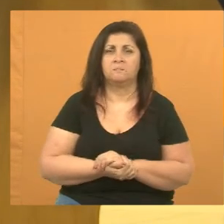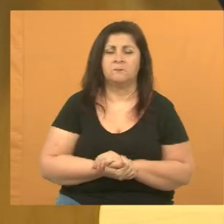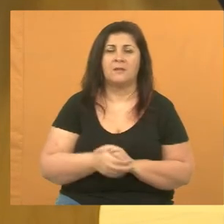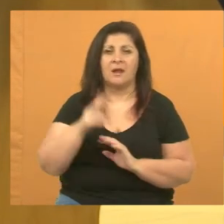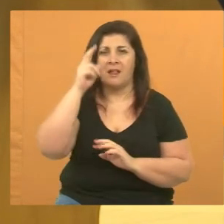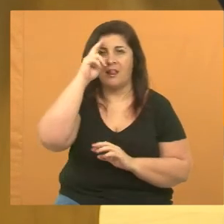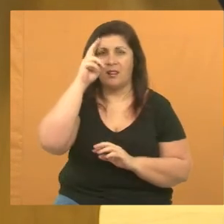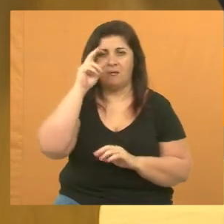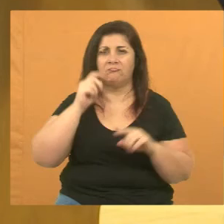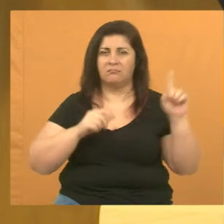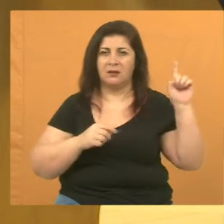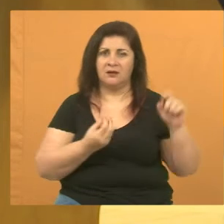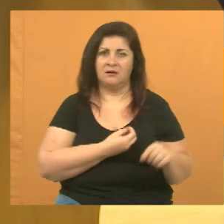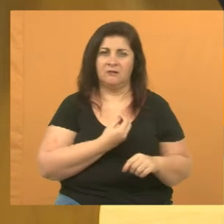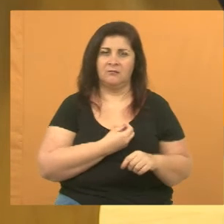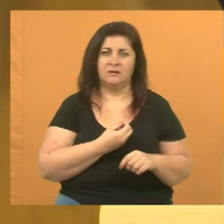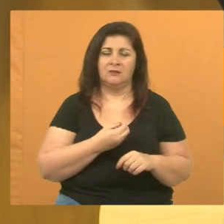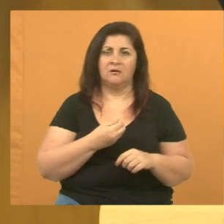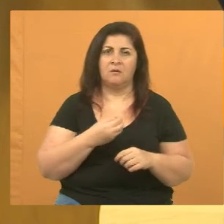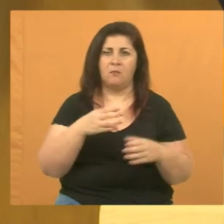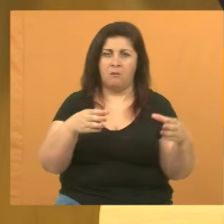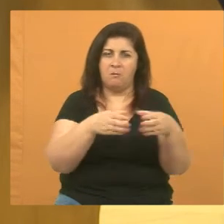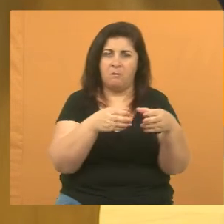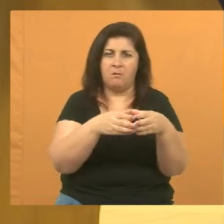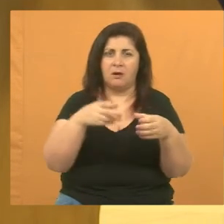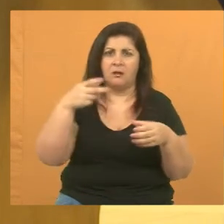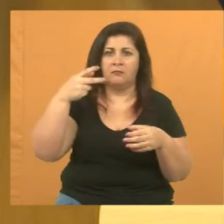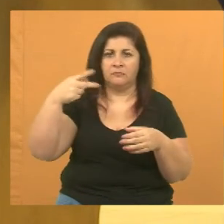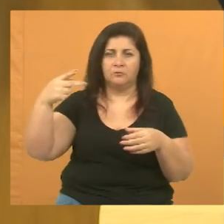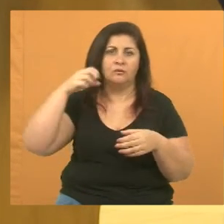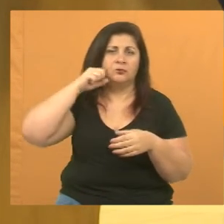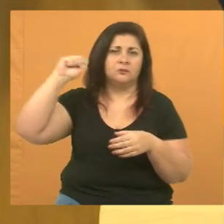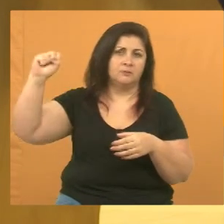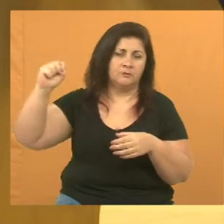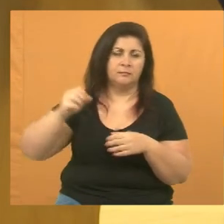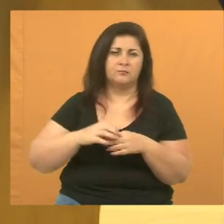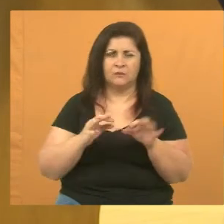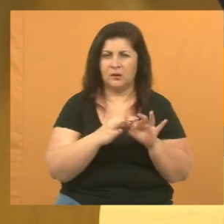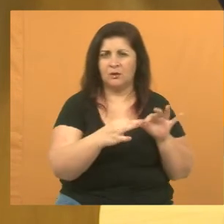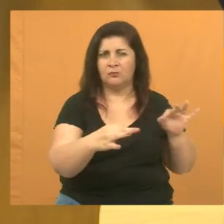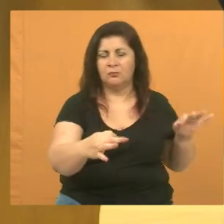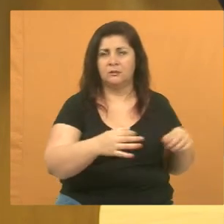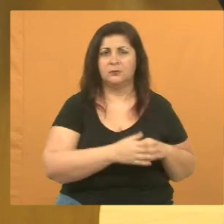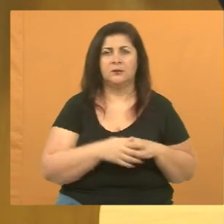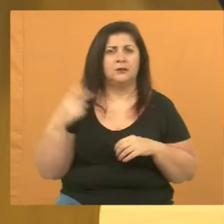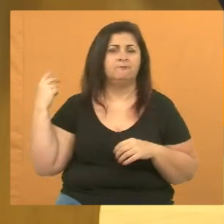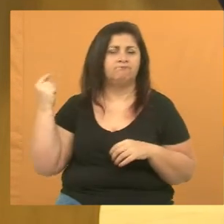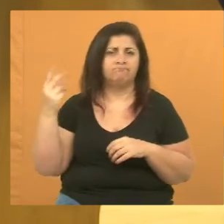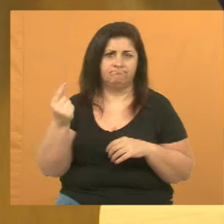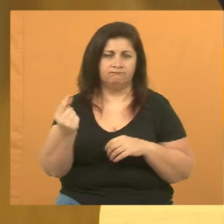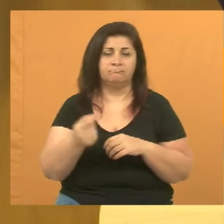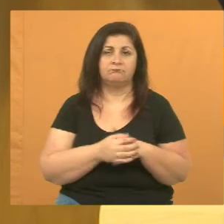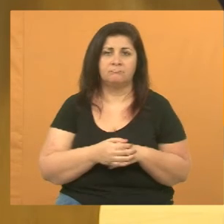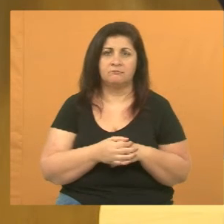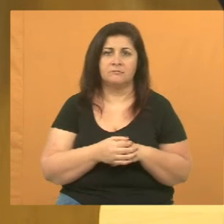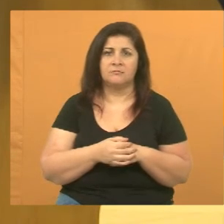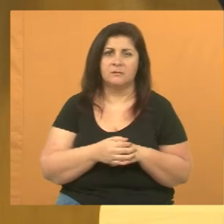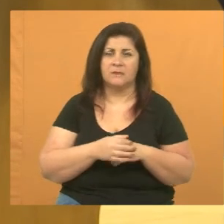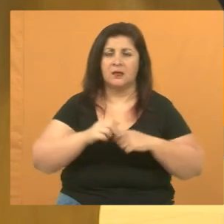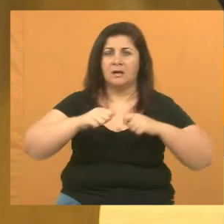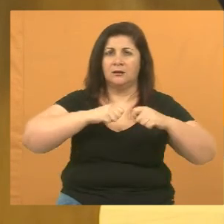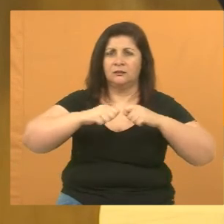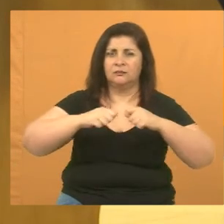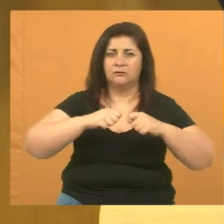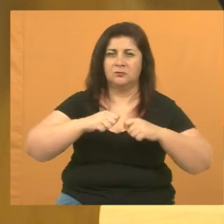fui morador do 22 de Abril, que é um bairro distante do centro da cidade, e naquela época, a Associação dos Sem Teto e